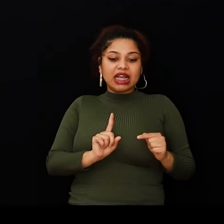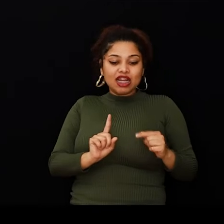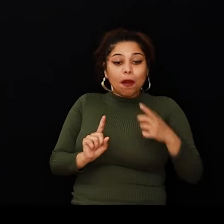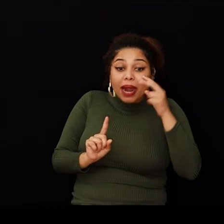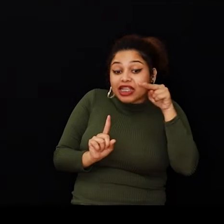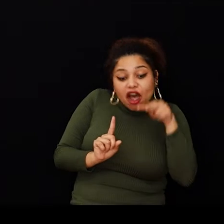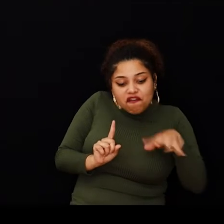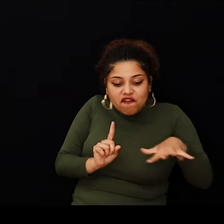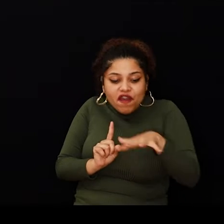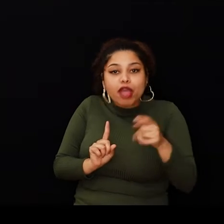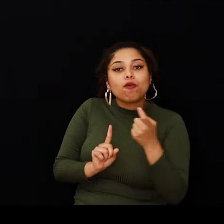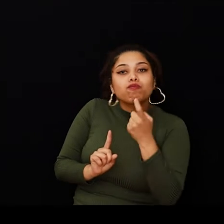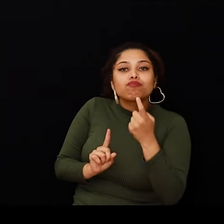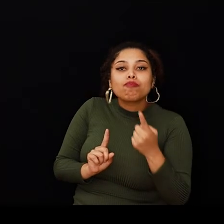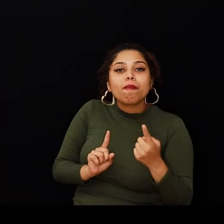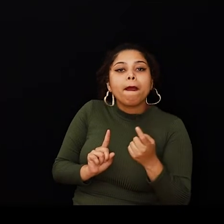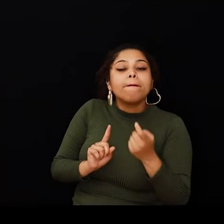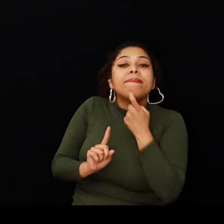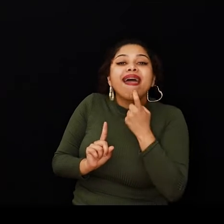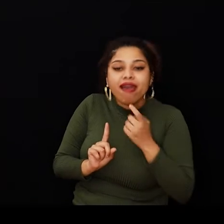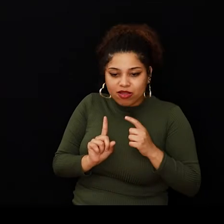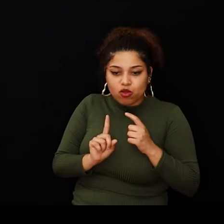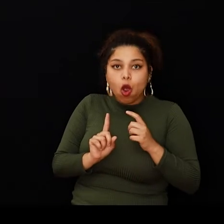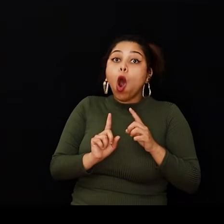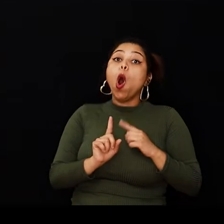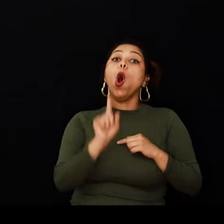então, ele está